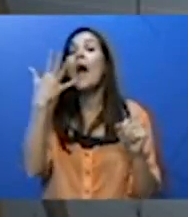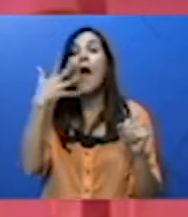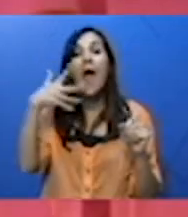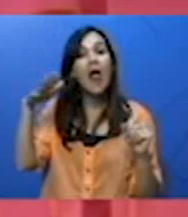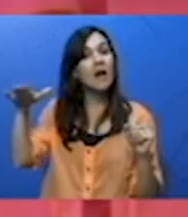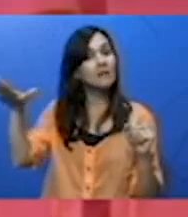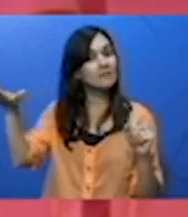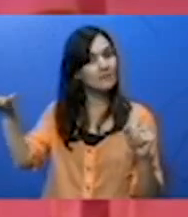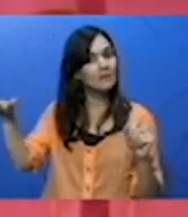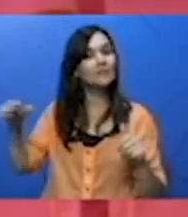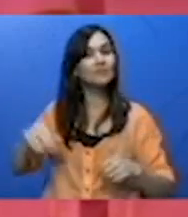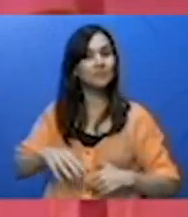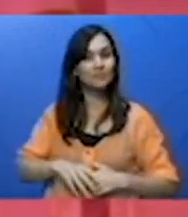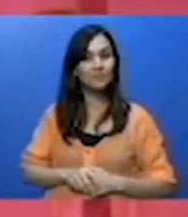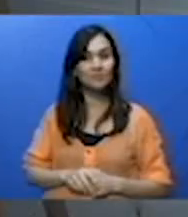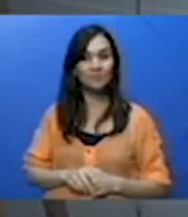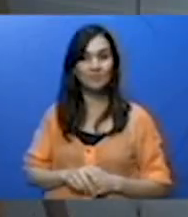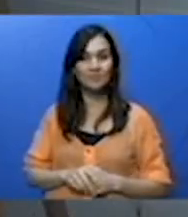Criança.